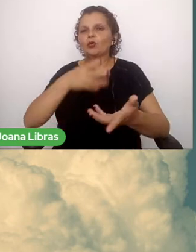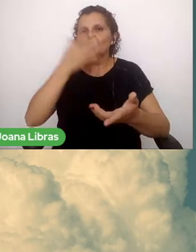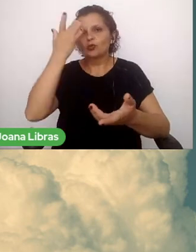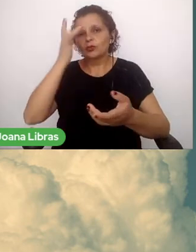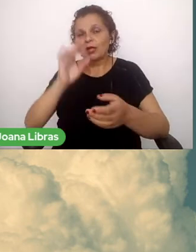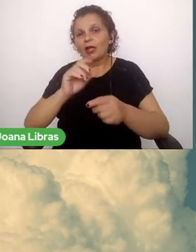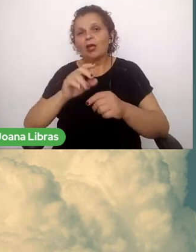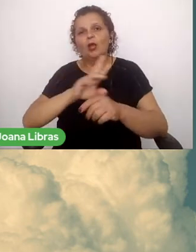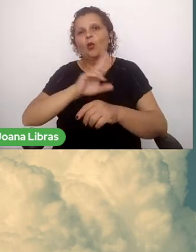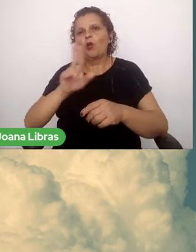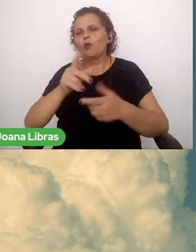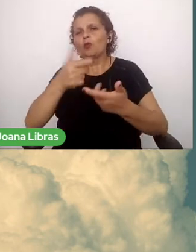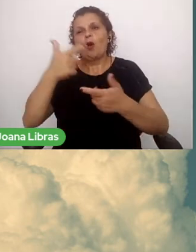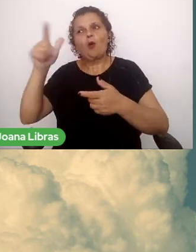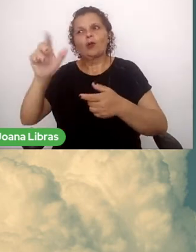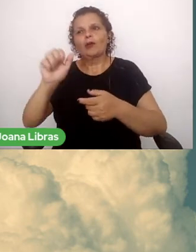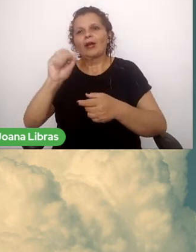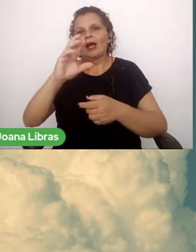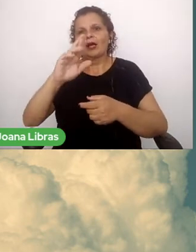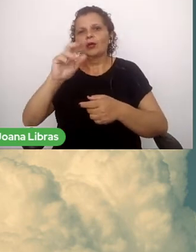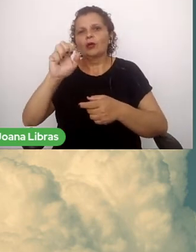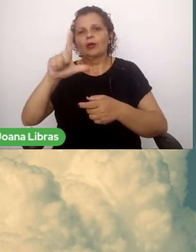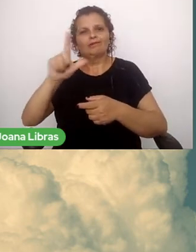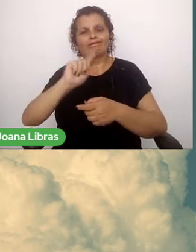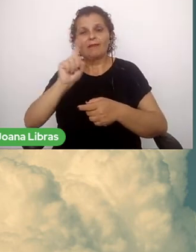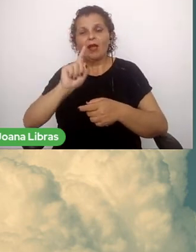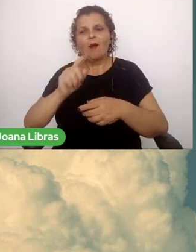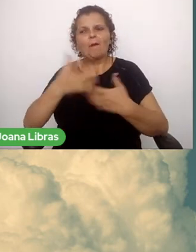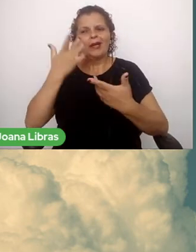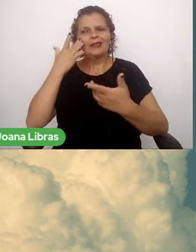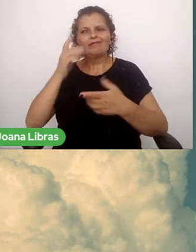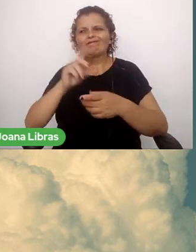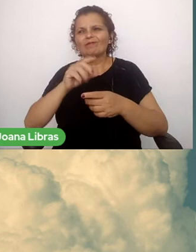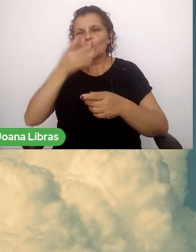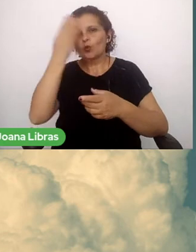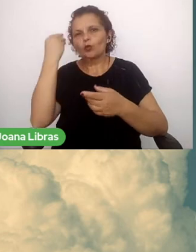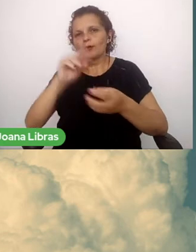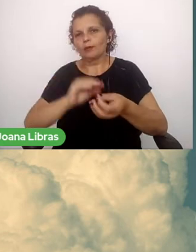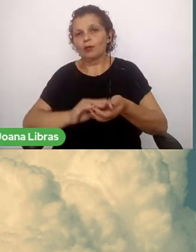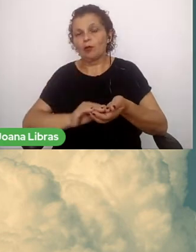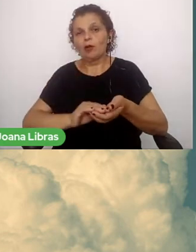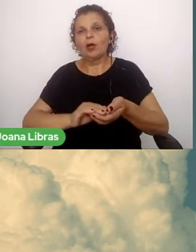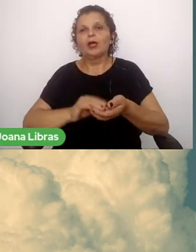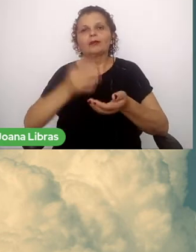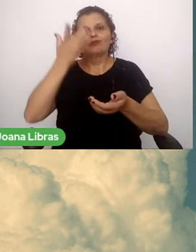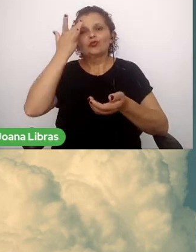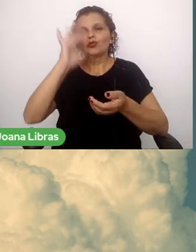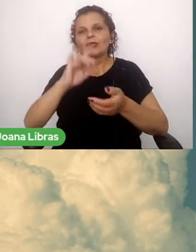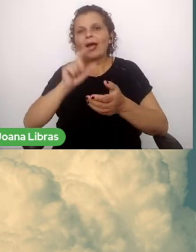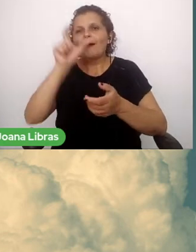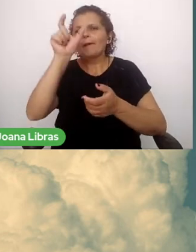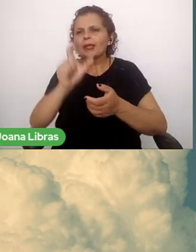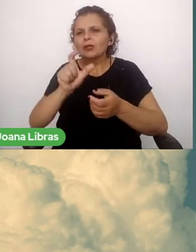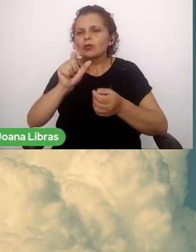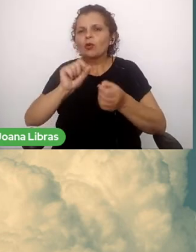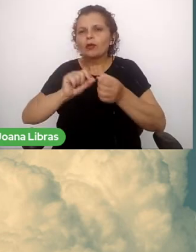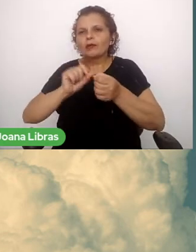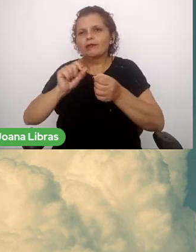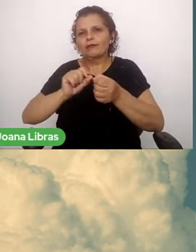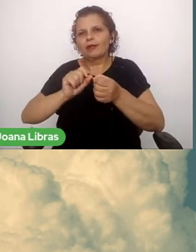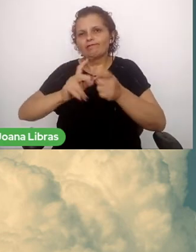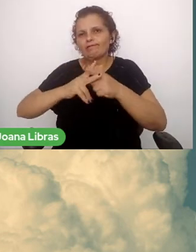Caroli tem posts a respeito do tópico, tá? Eu não sei quem é a pessoa realmente